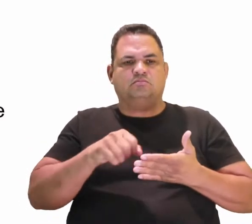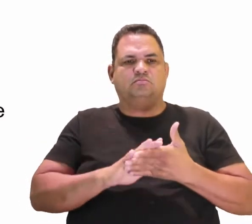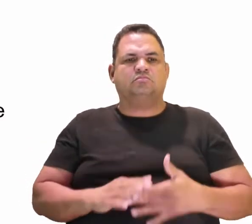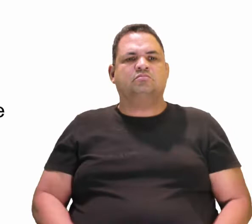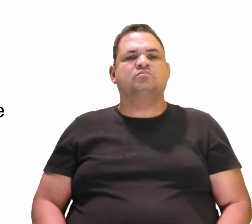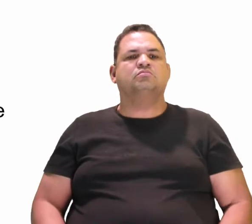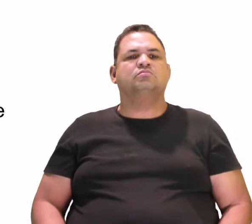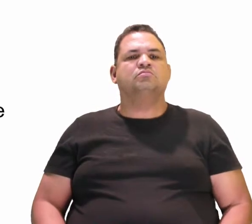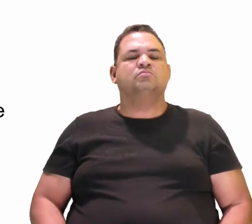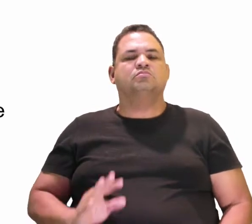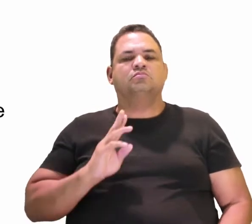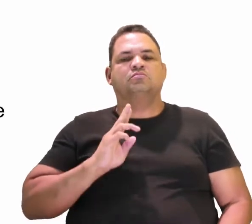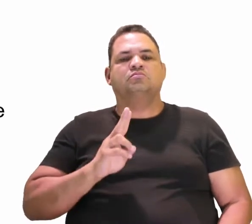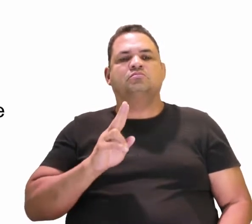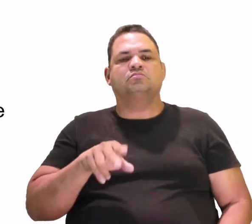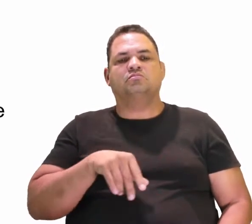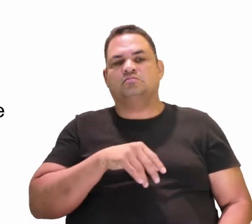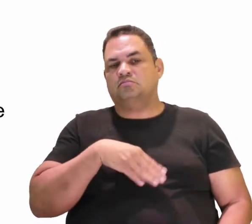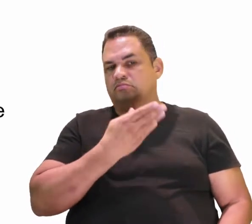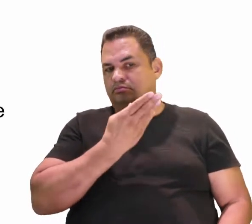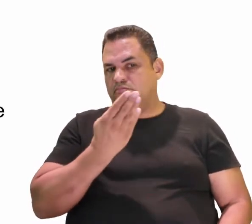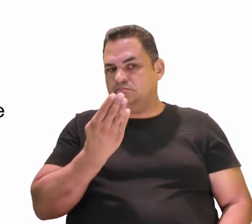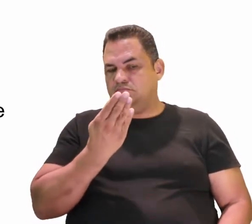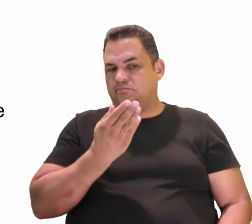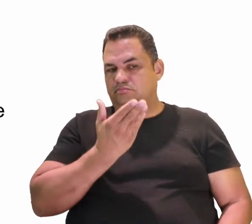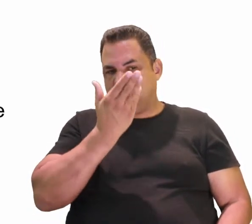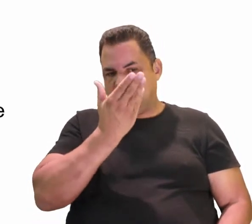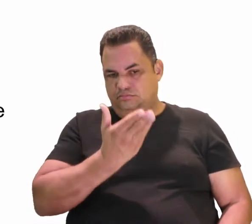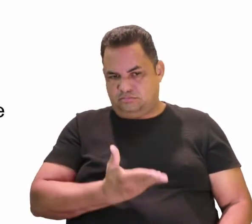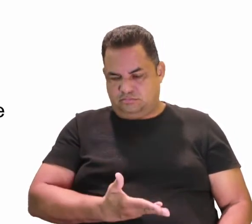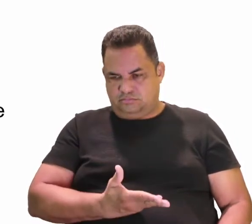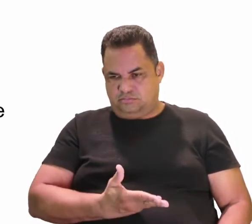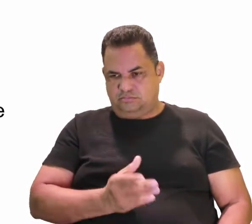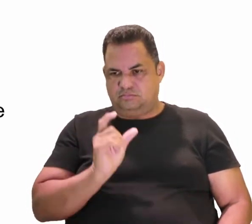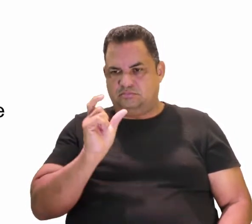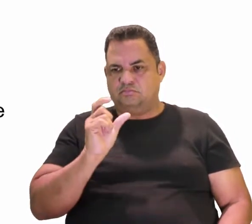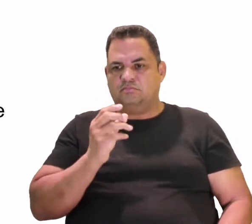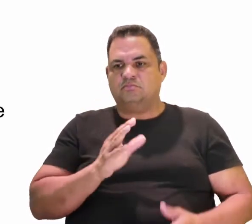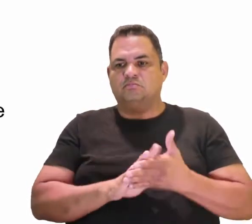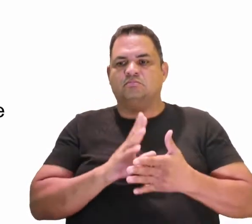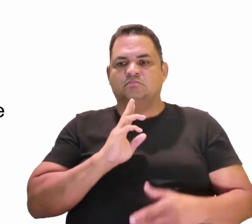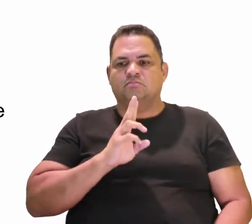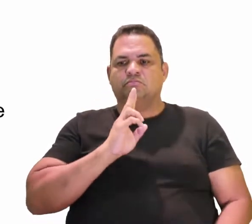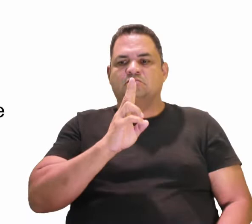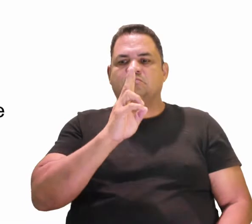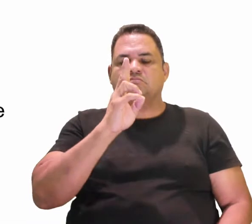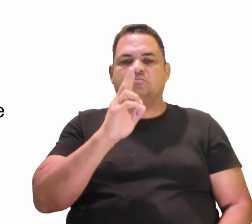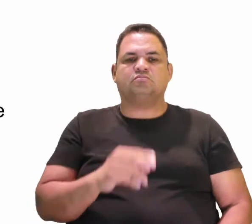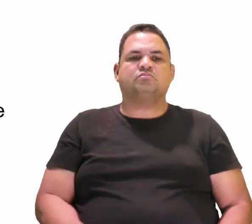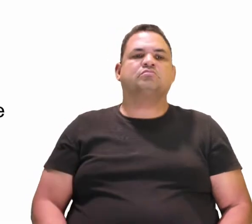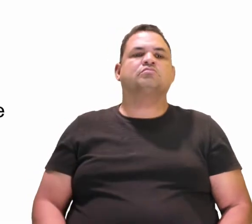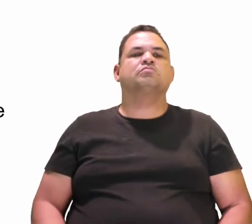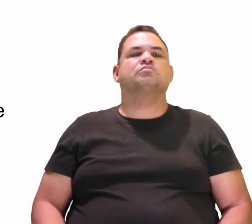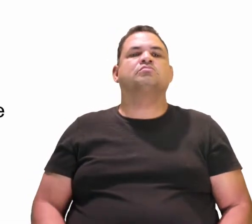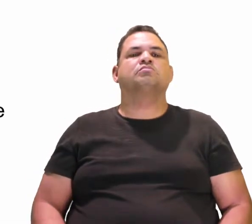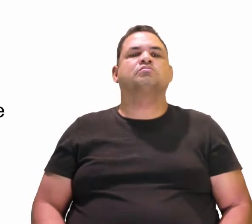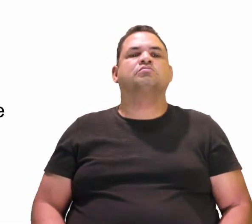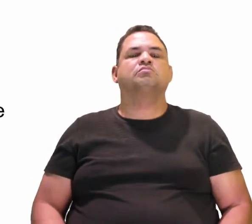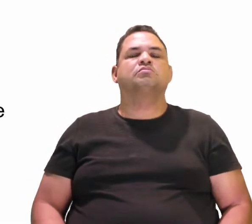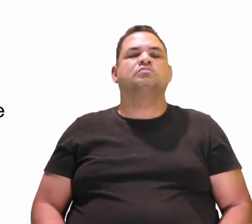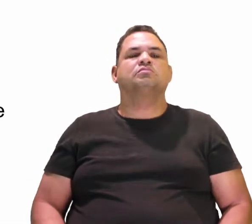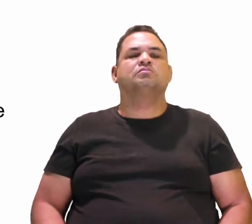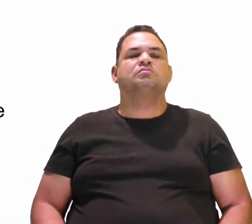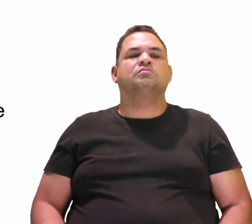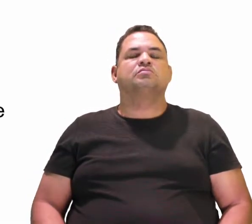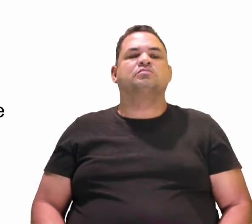seguinte, ele sempre começa com a palavra keep, que significa manter, manter. E aqui a gente